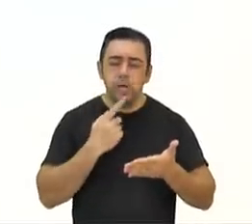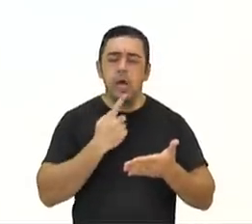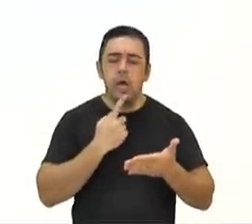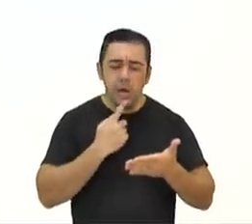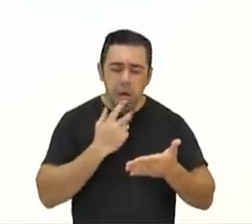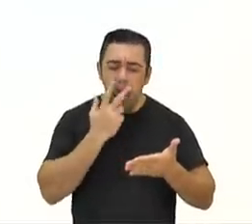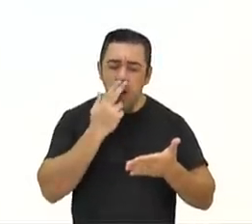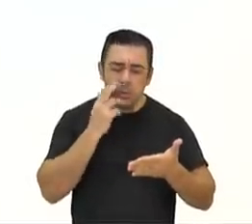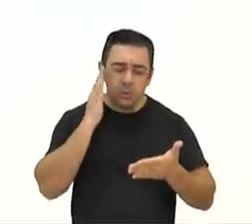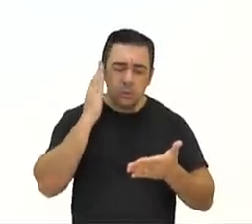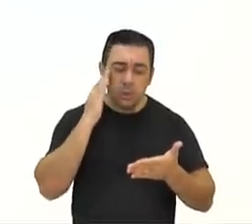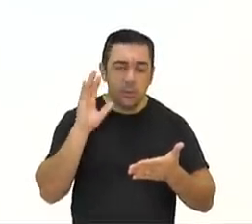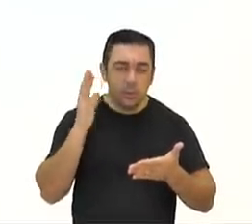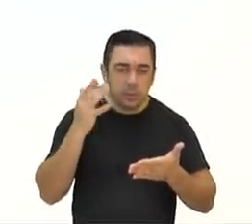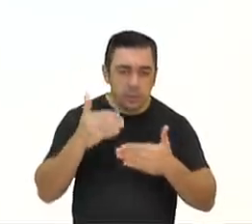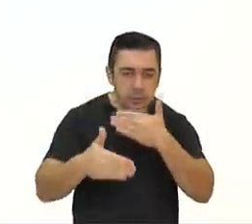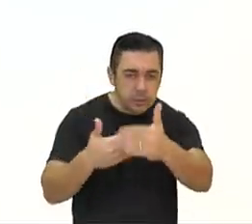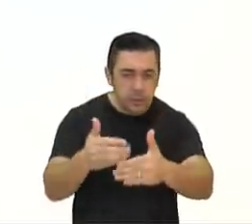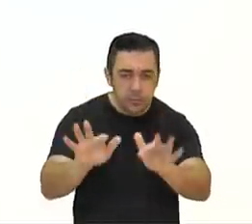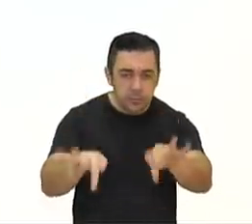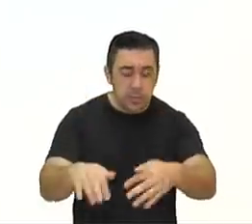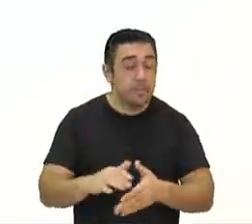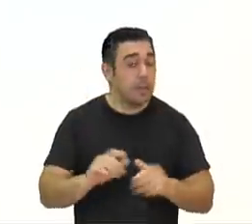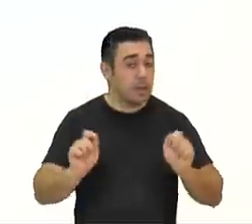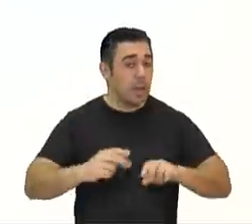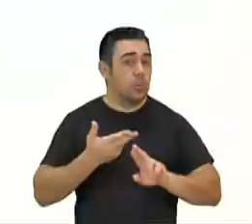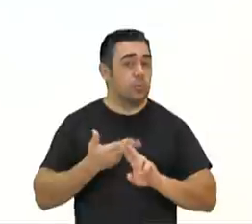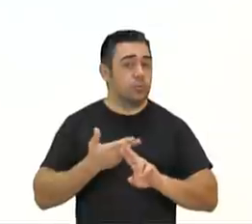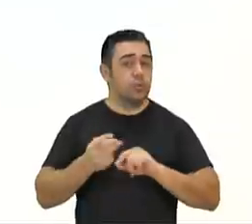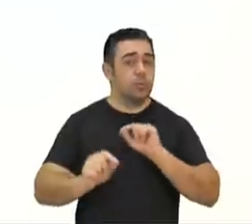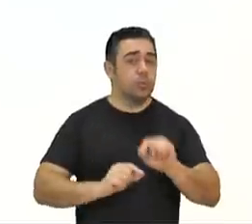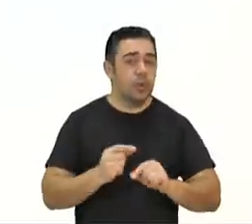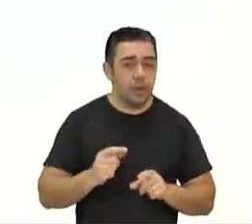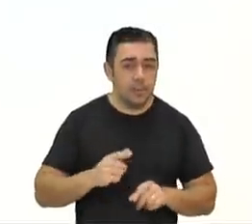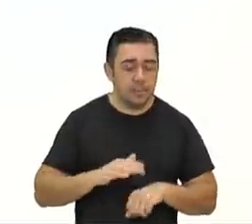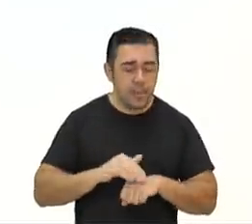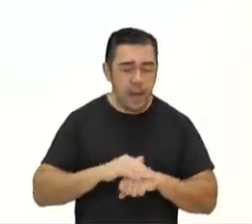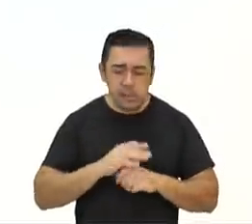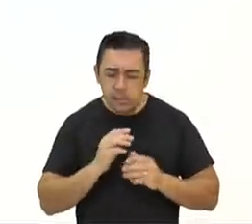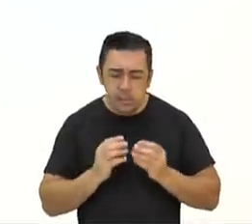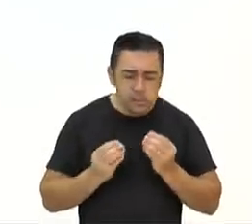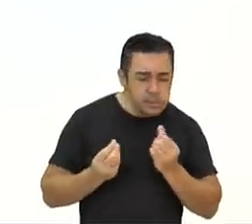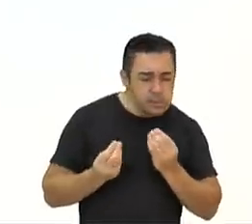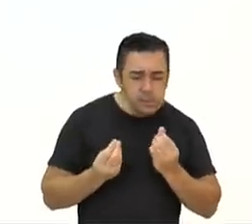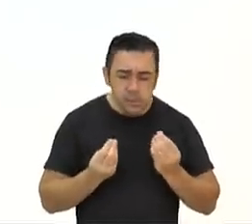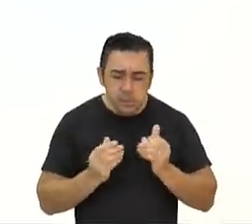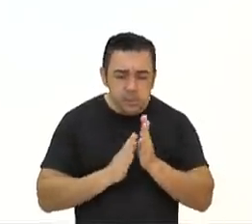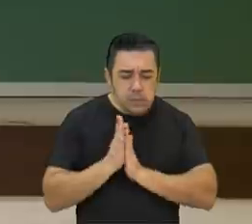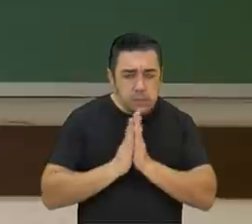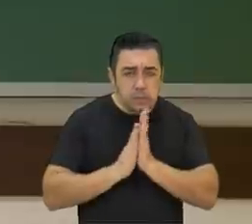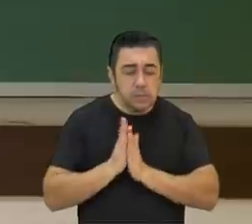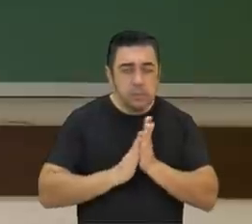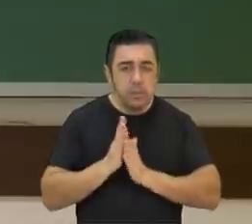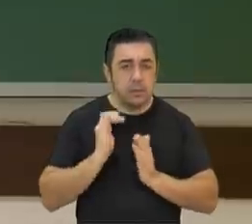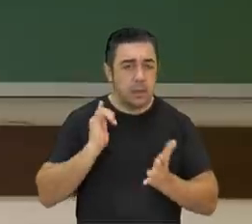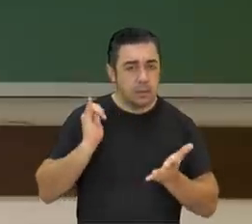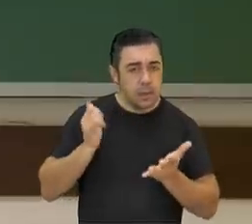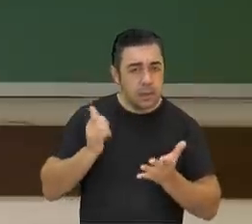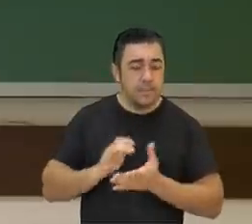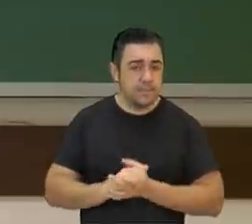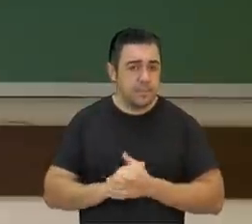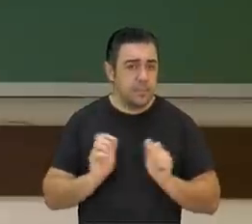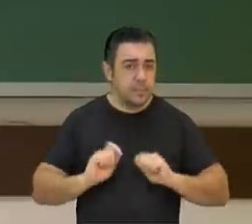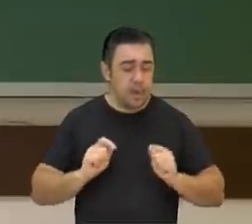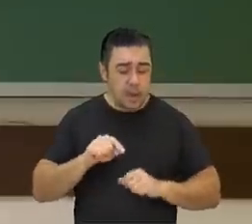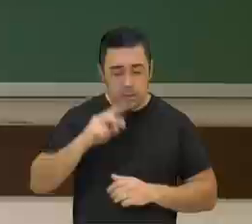frente. Esse recurso pode ser útil para gerar mais intriga à trama narrada. Né? Então, tanto pode gerar mais intriga